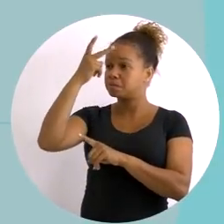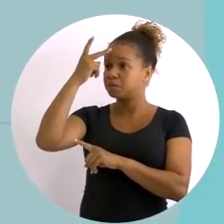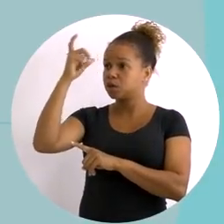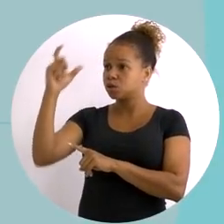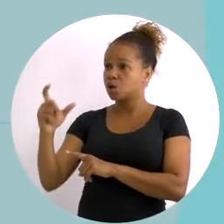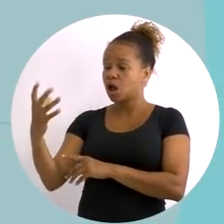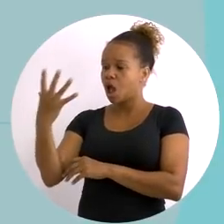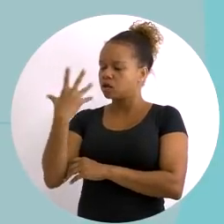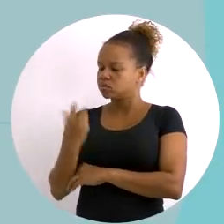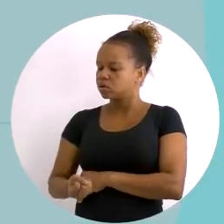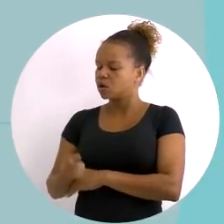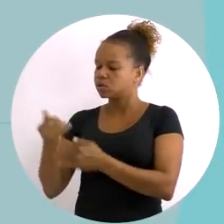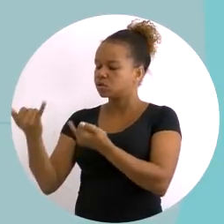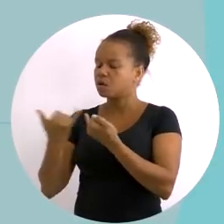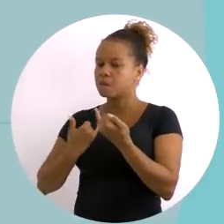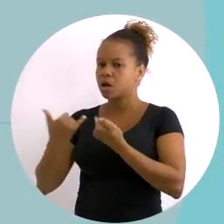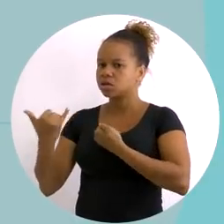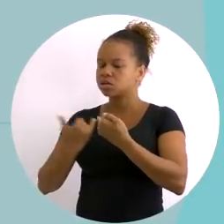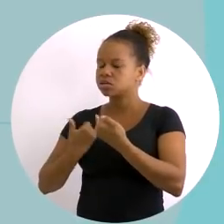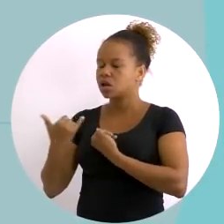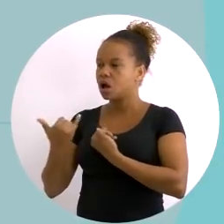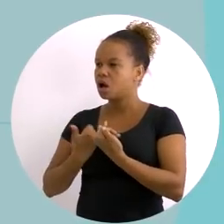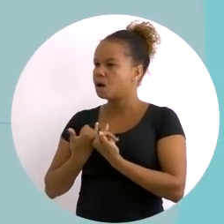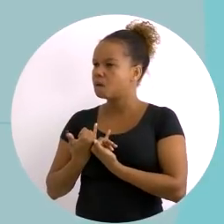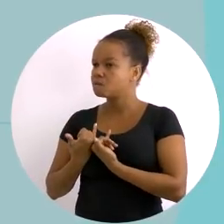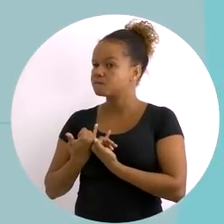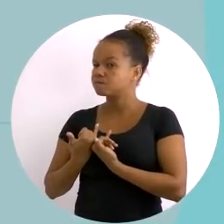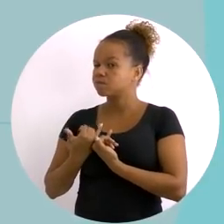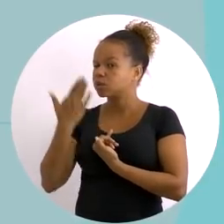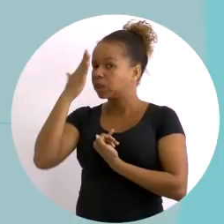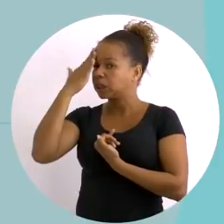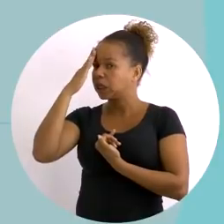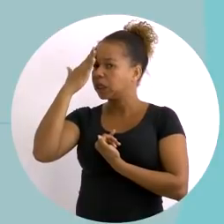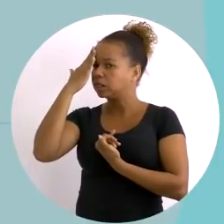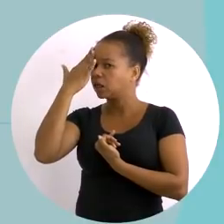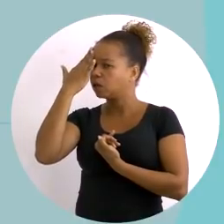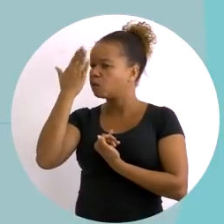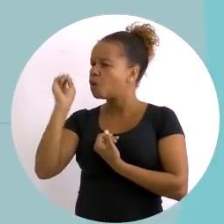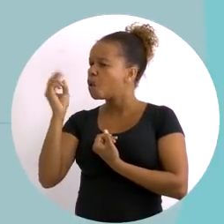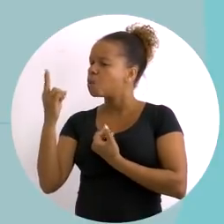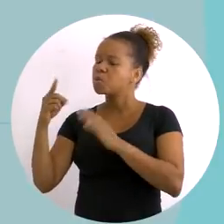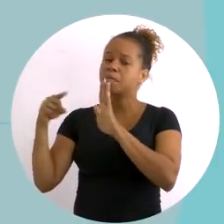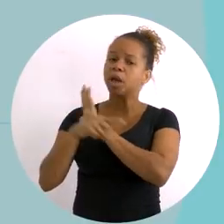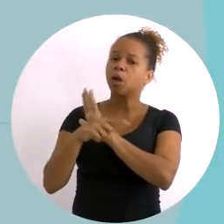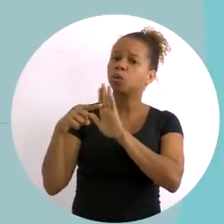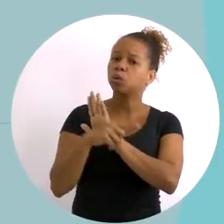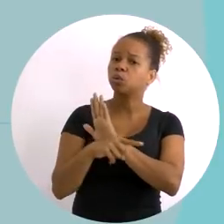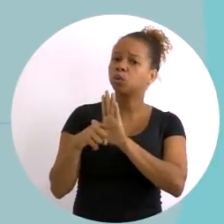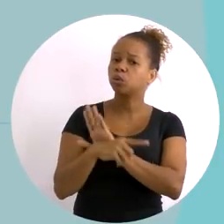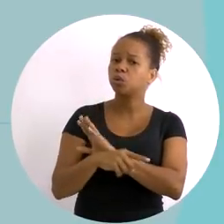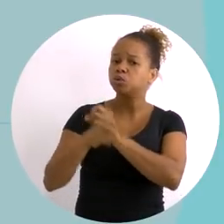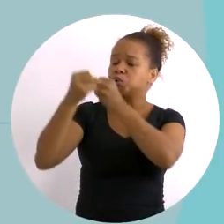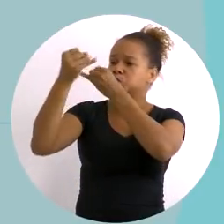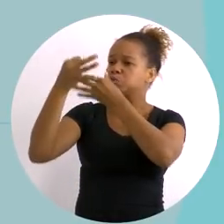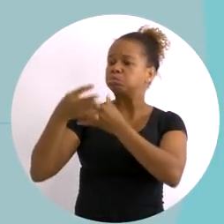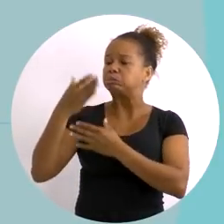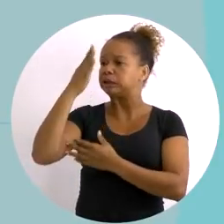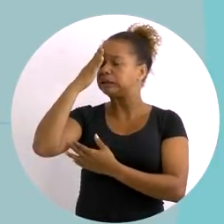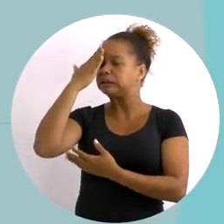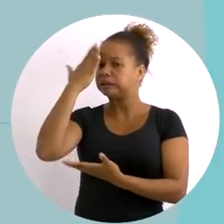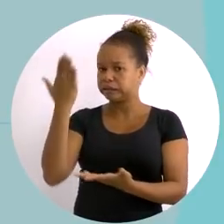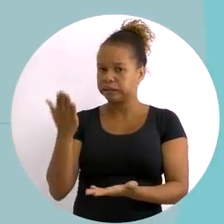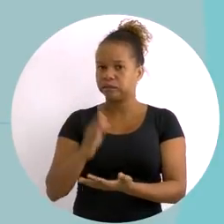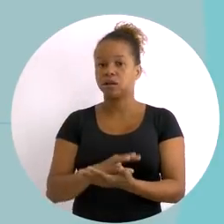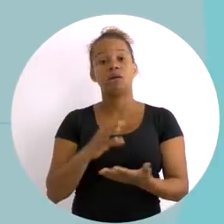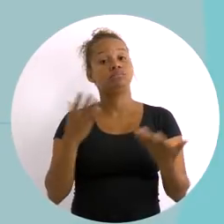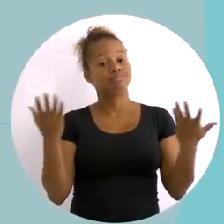do receptor, aquela pessoa que recebeu a informação e não questionou, e não buscou esclarecimentos.